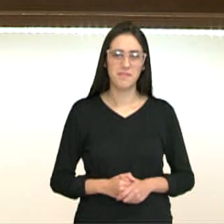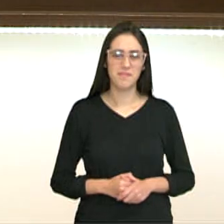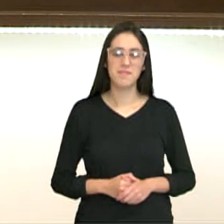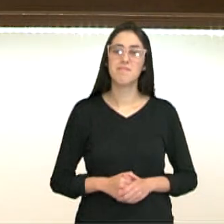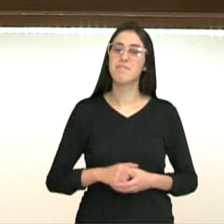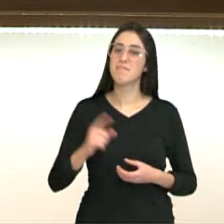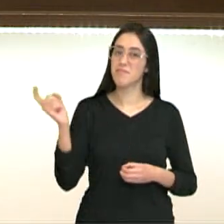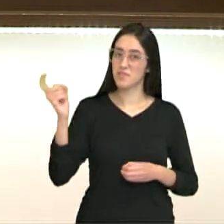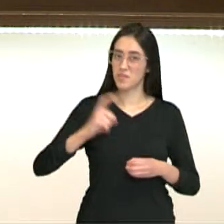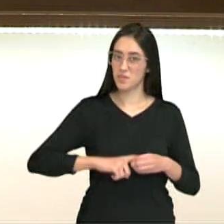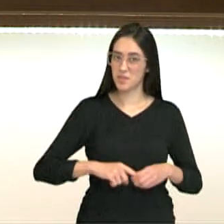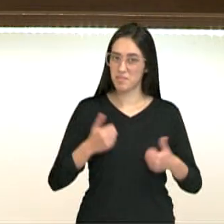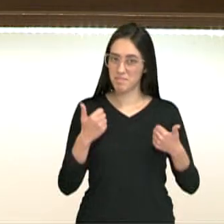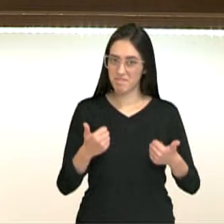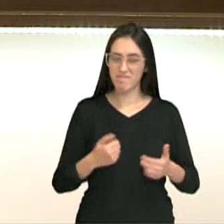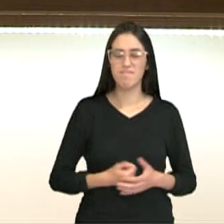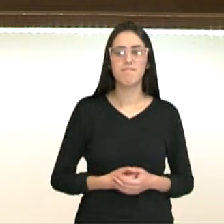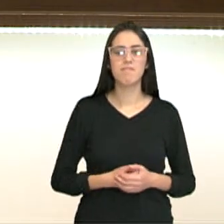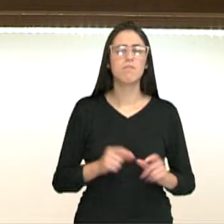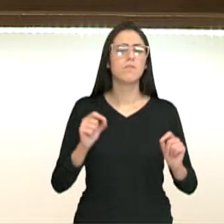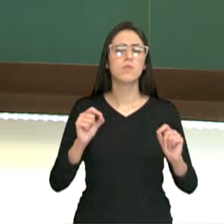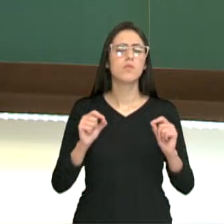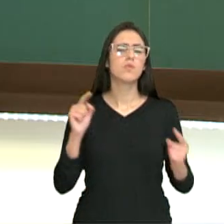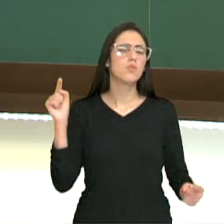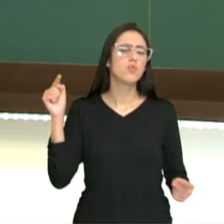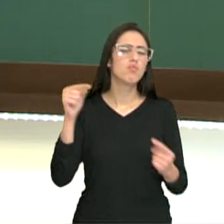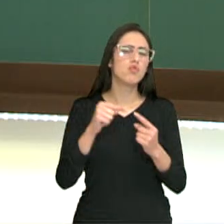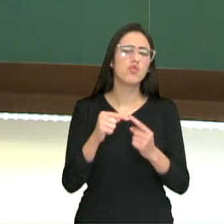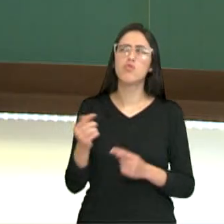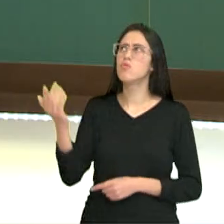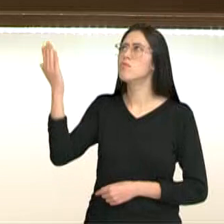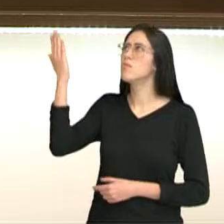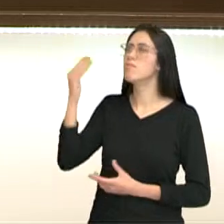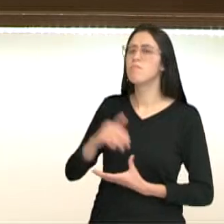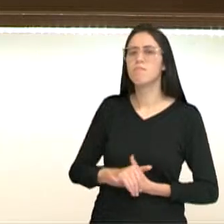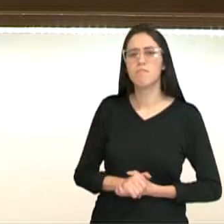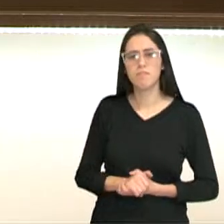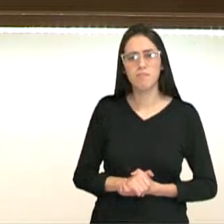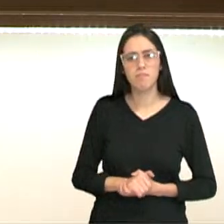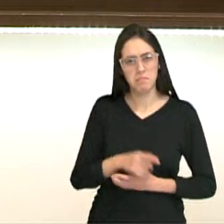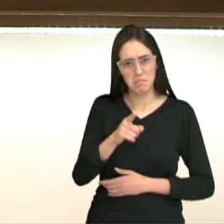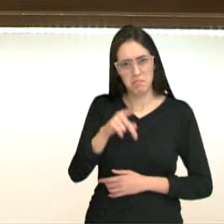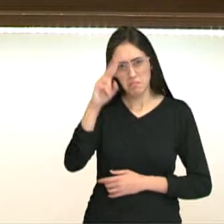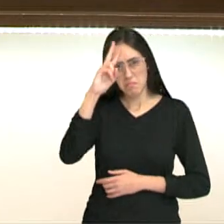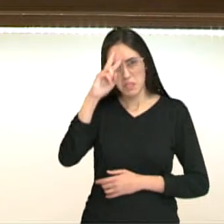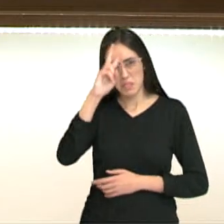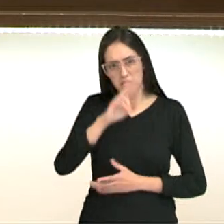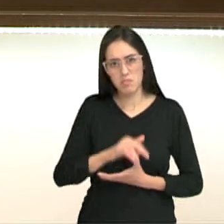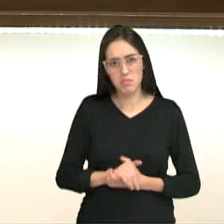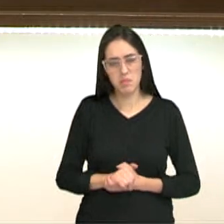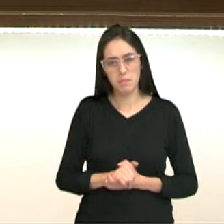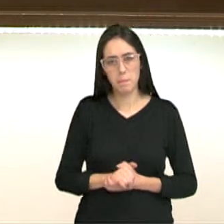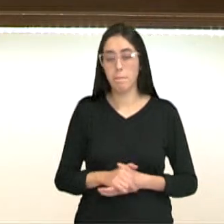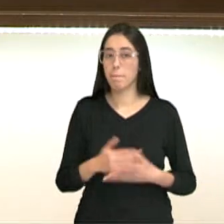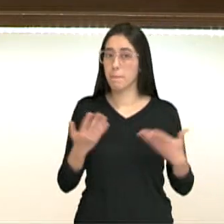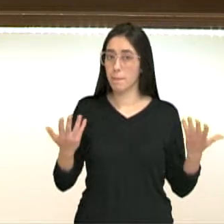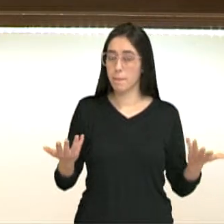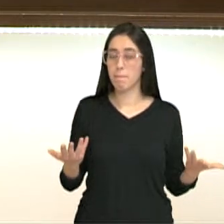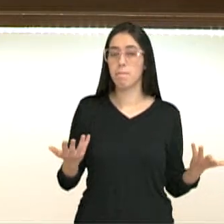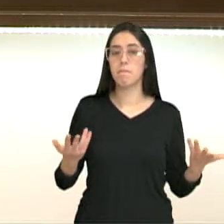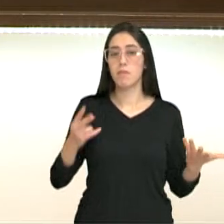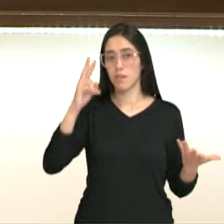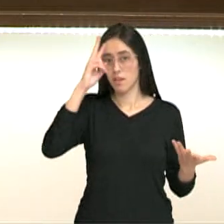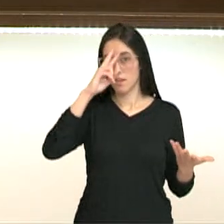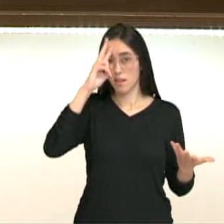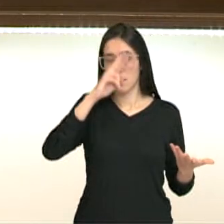Voltamos, pessoal. Qual que é o objetivo do parkour, então? Conseguiram lembrar? Lembrem daquela questão de eu sair de